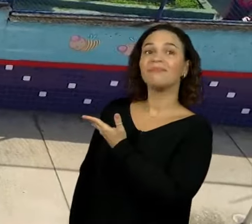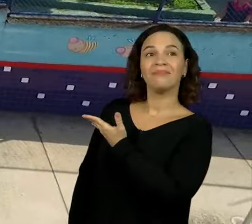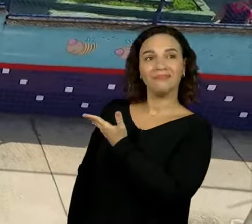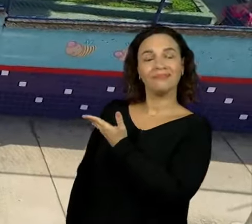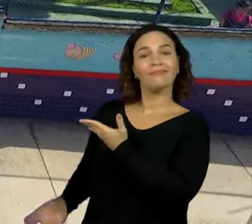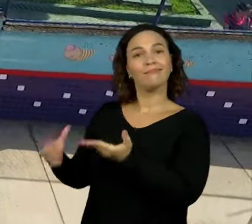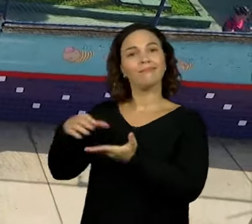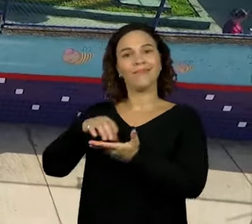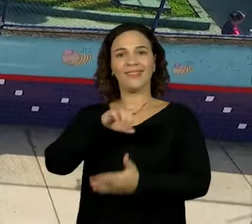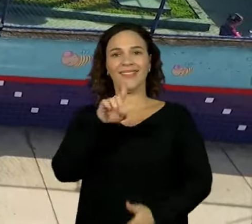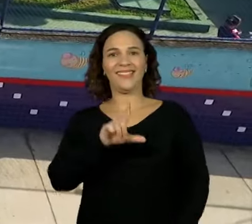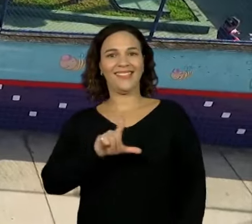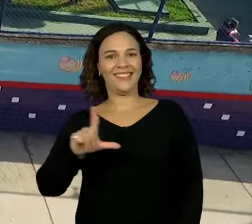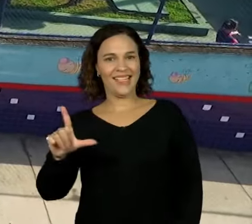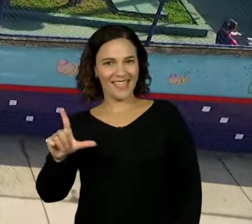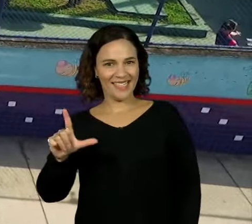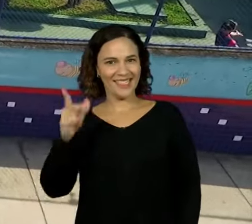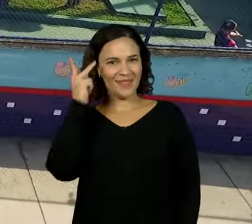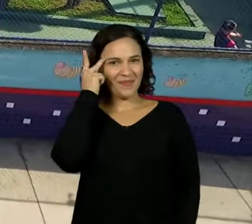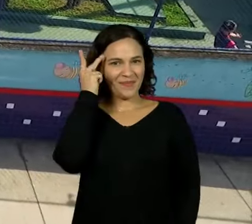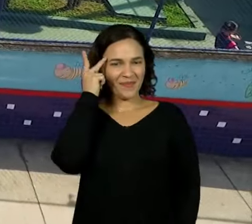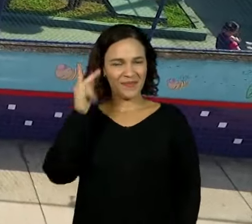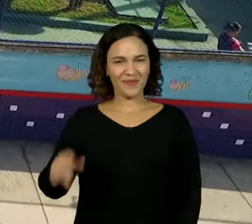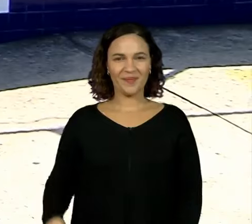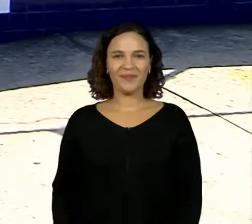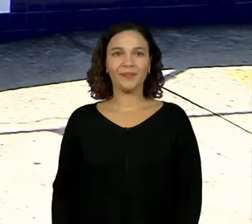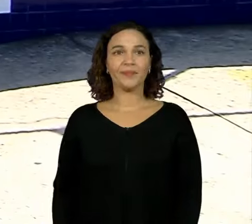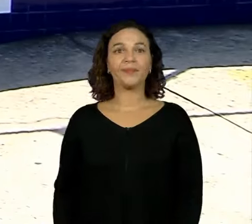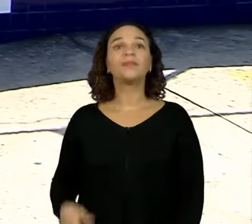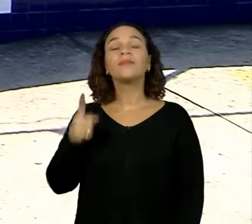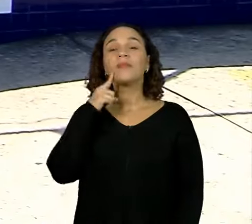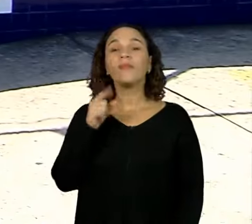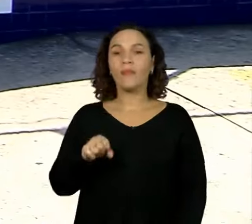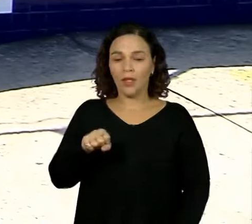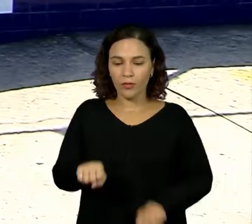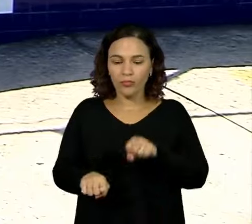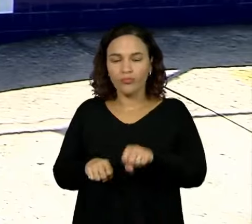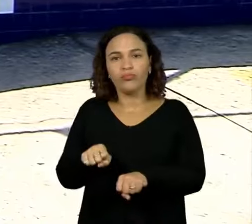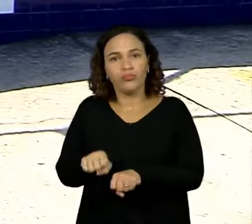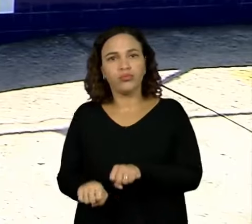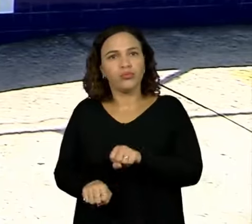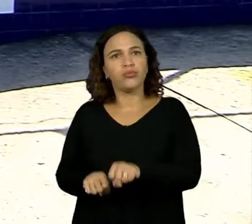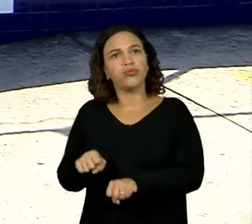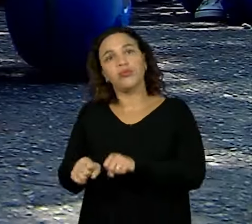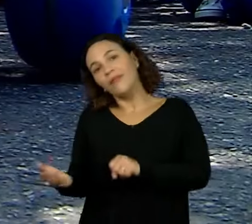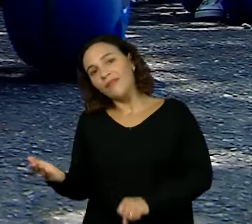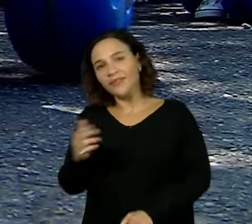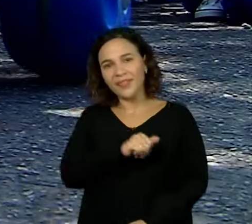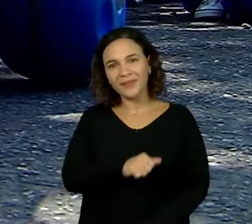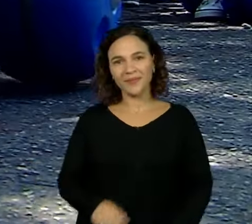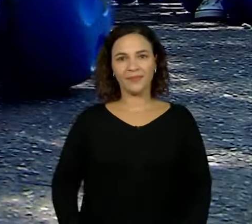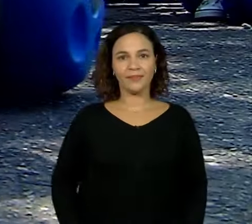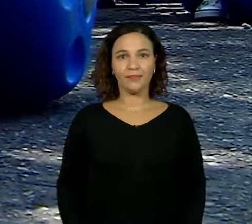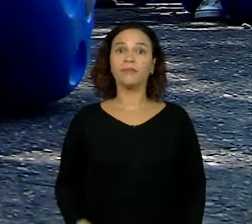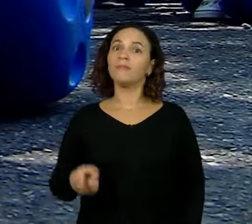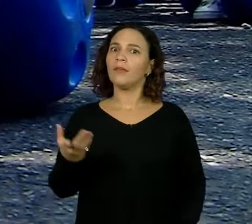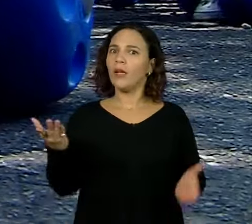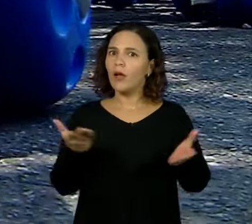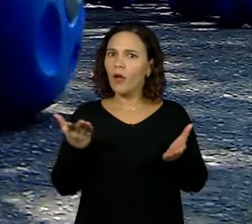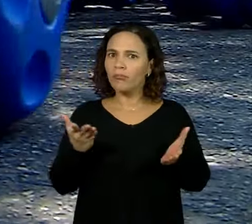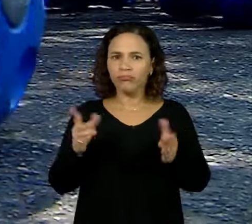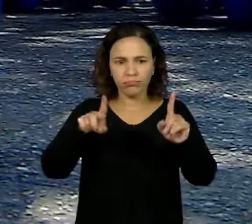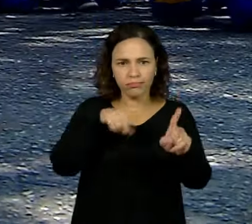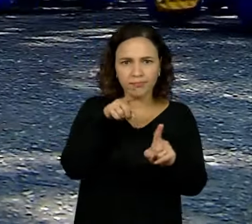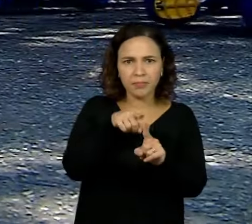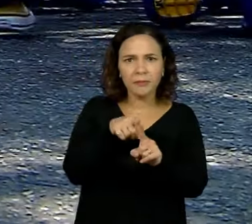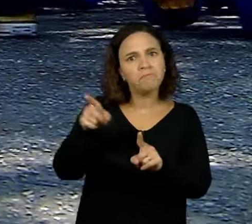na Zona Leste de São Paulo. Pezinho no chão para subir a rampa. Vem, Bê! E aqui, missão dada